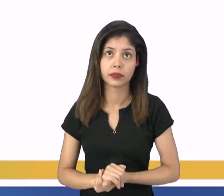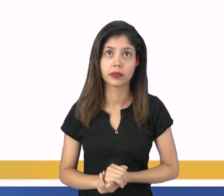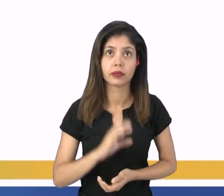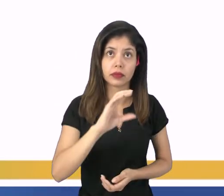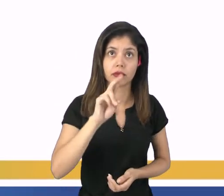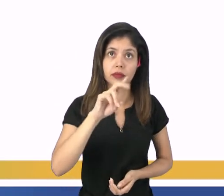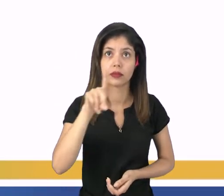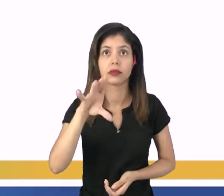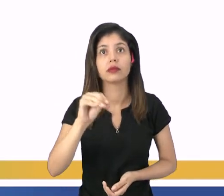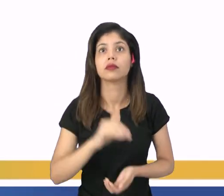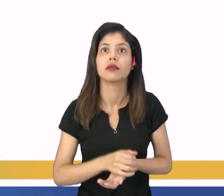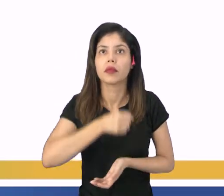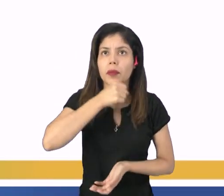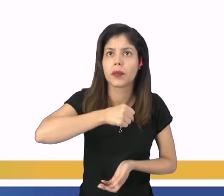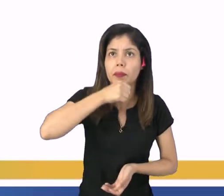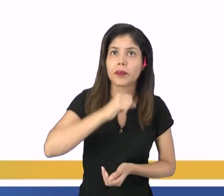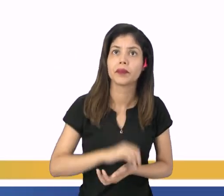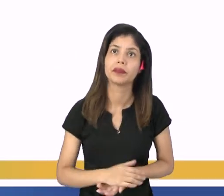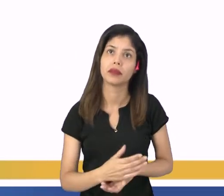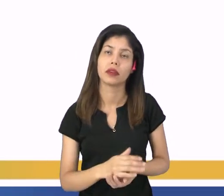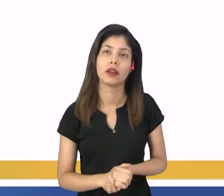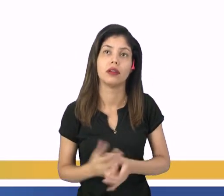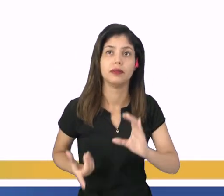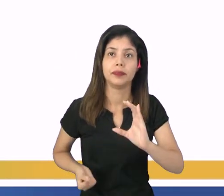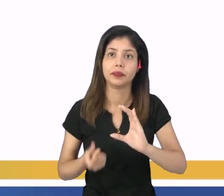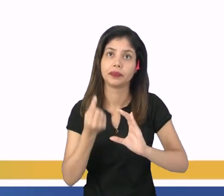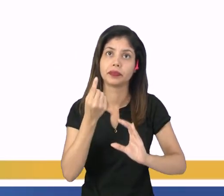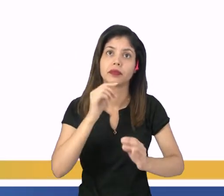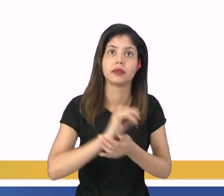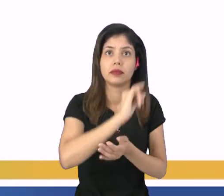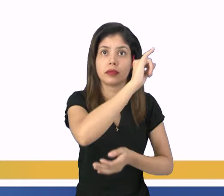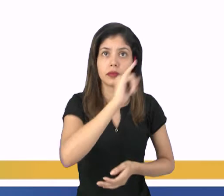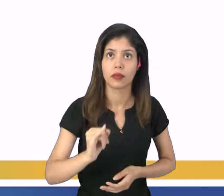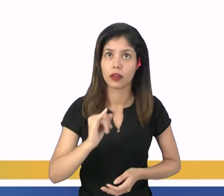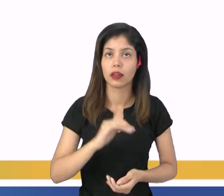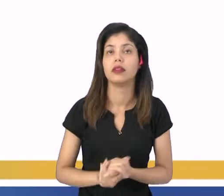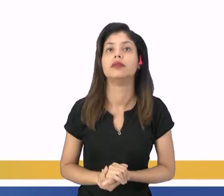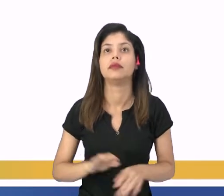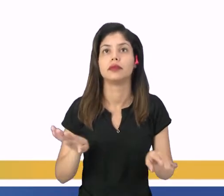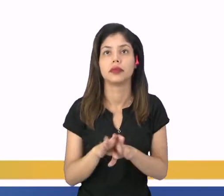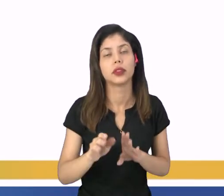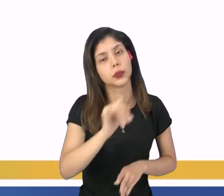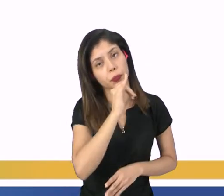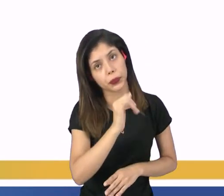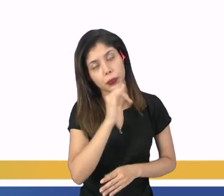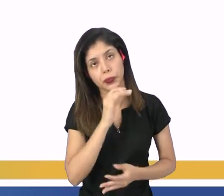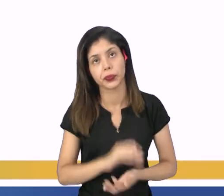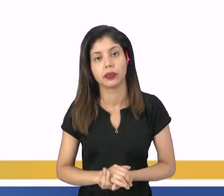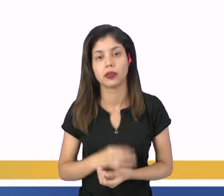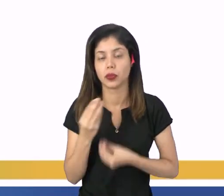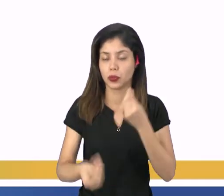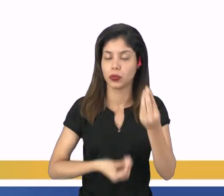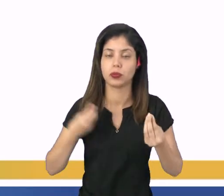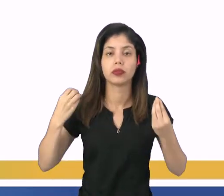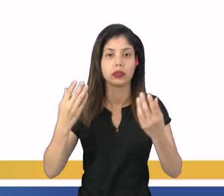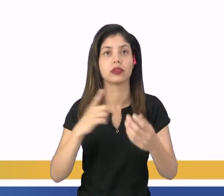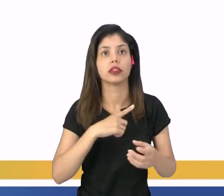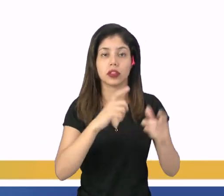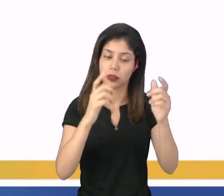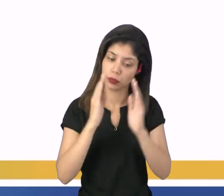antiga capital do Império Inca, Situa-se a 3.500 metros de altitude, é um exemplo disso, de como eles habitavam regiões